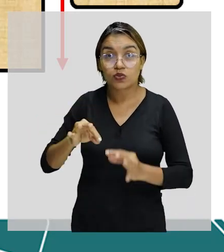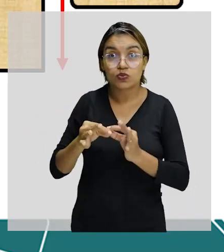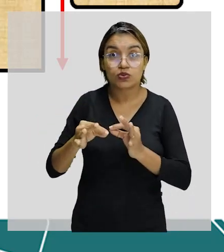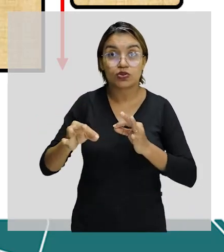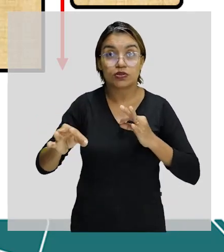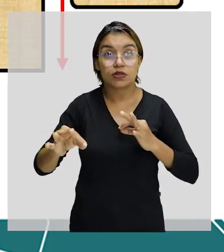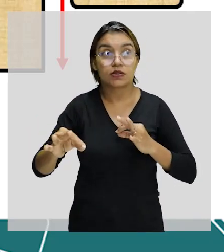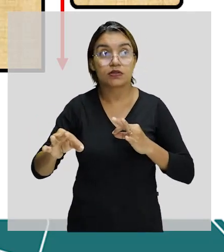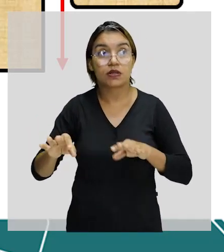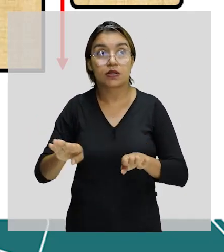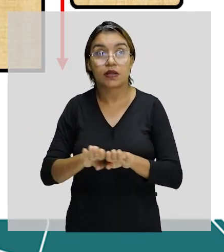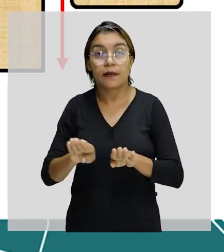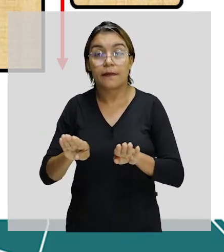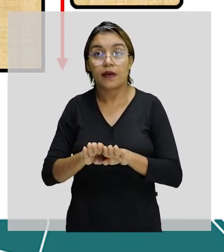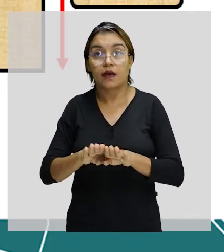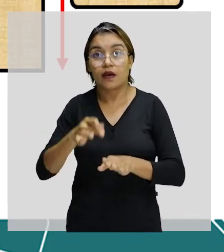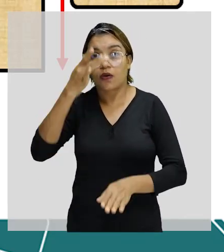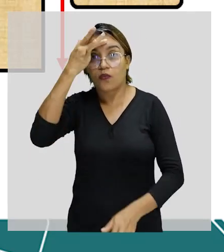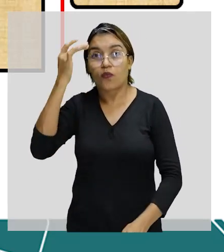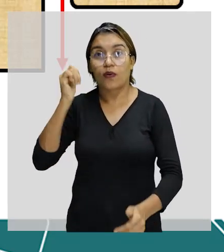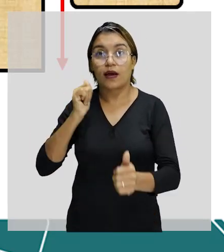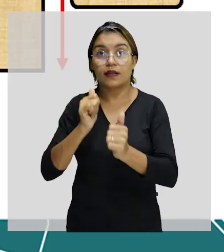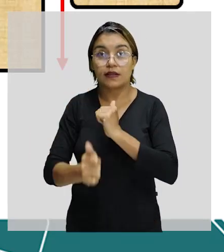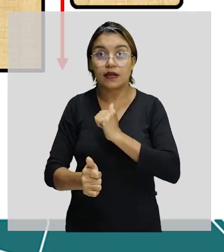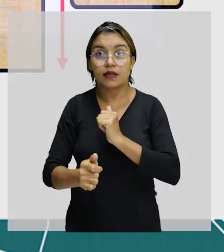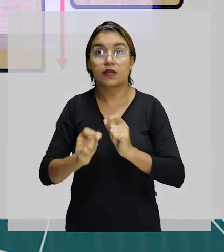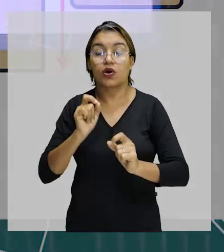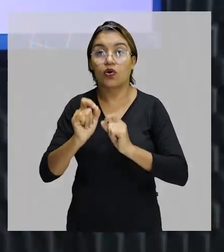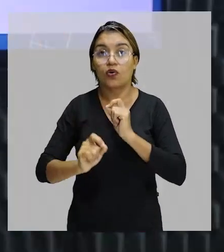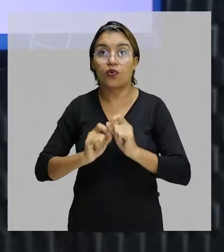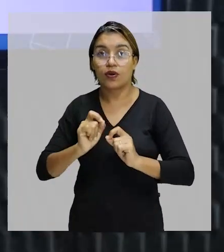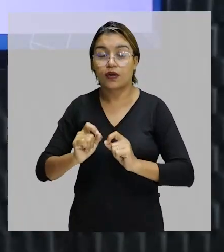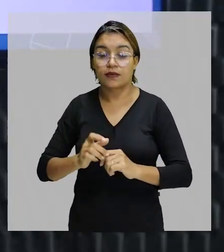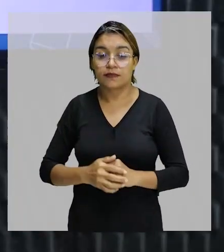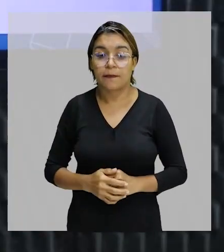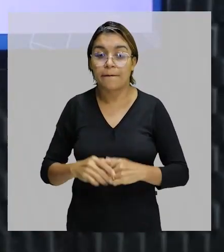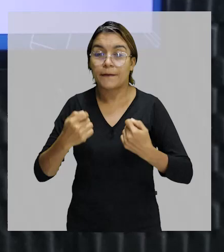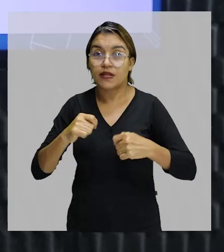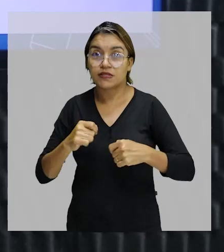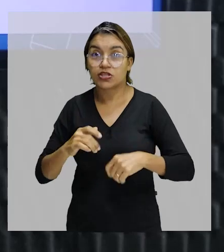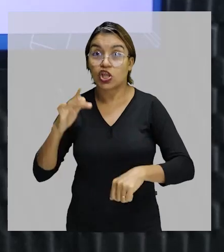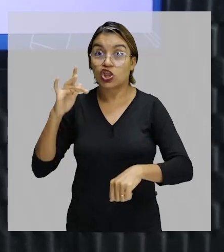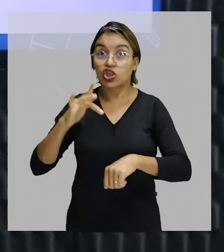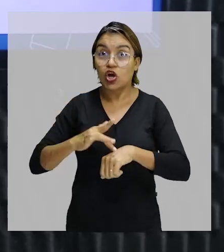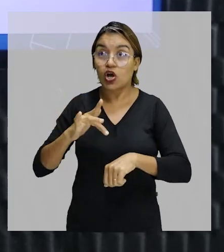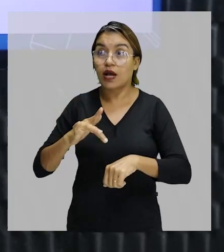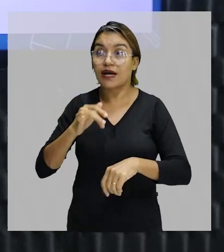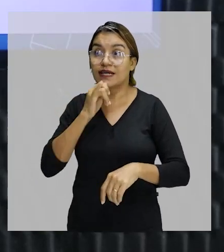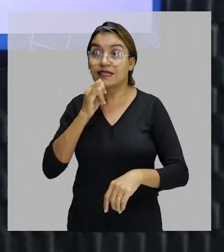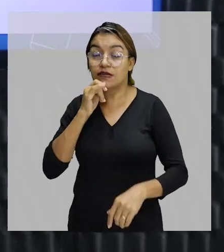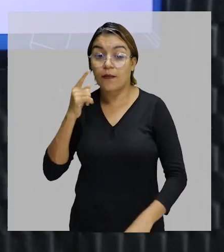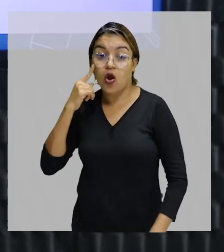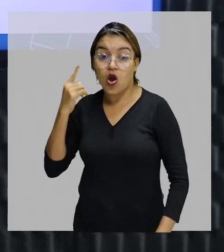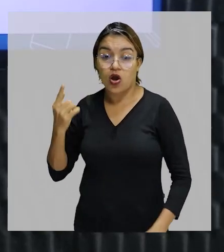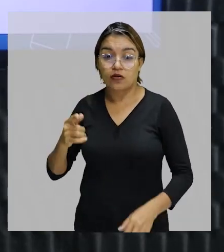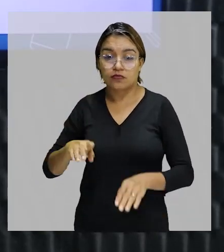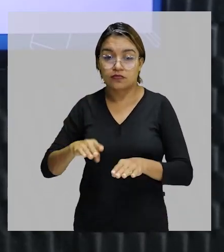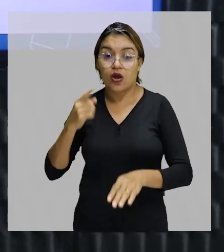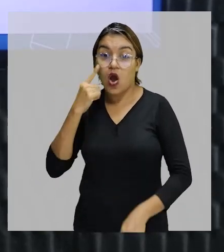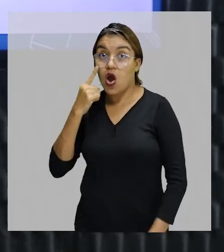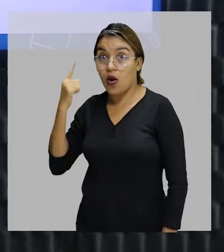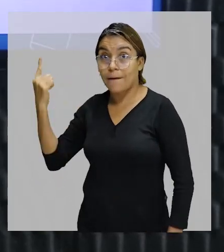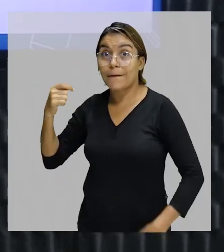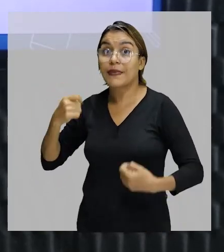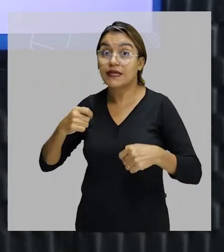atleta ele faz essa corrida e obrigatoriamente ele tem que tocar essa tábua de chamada,